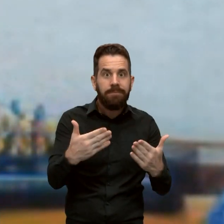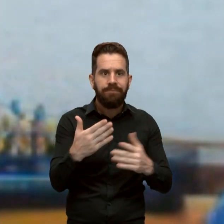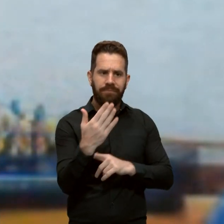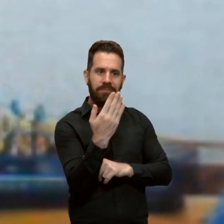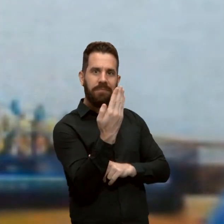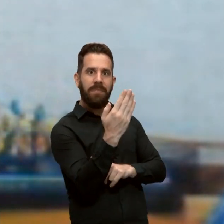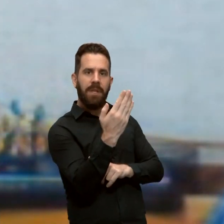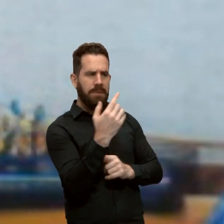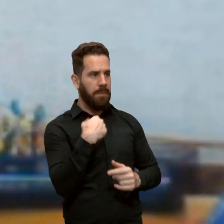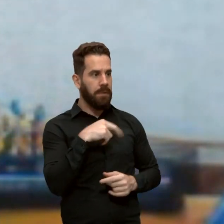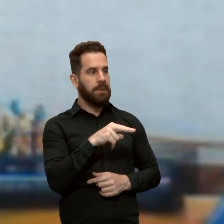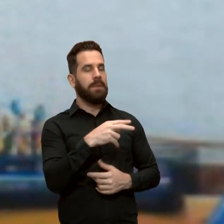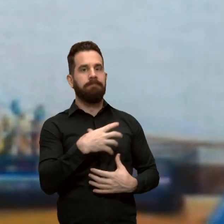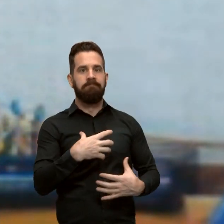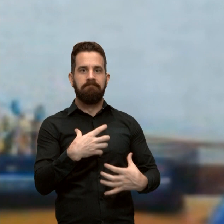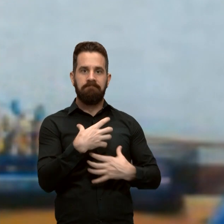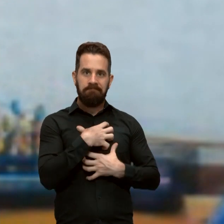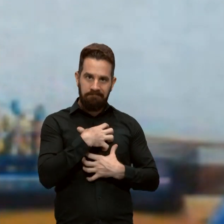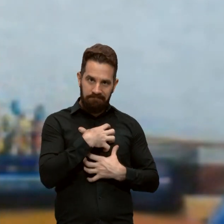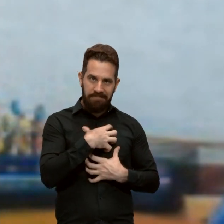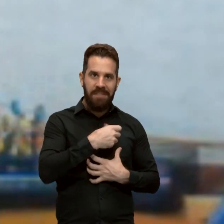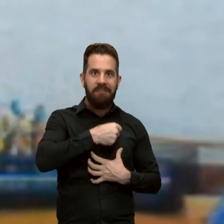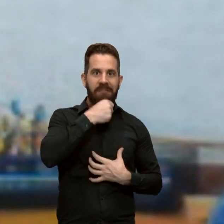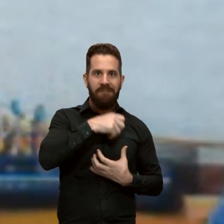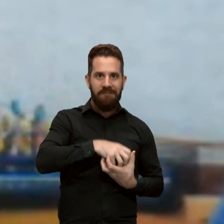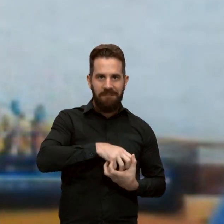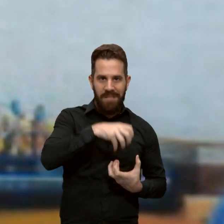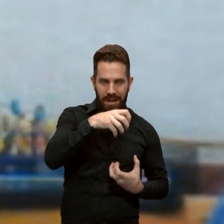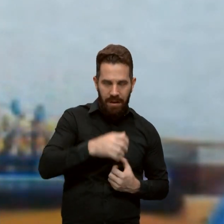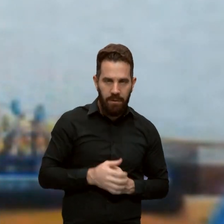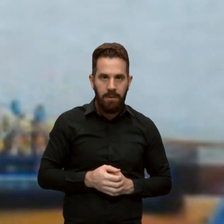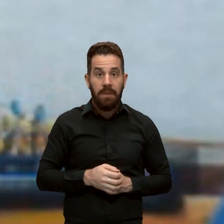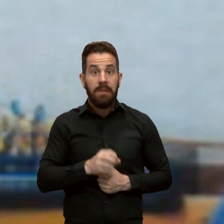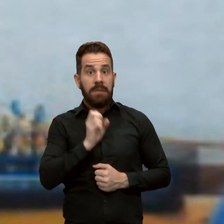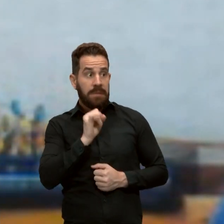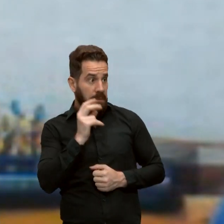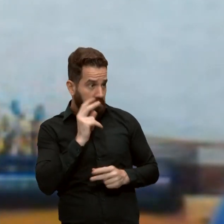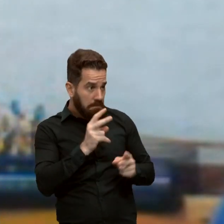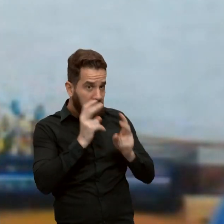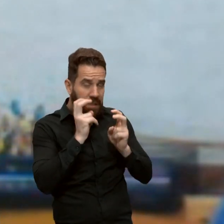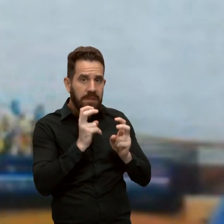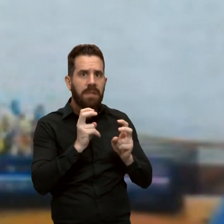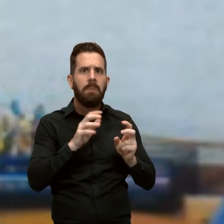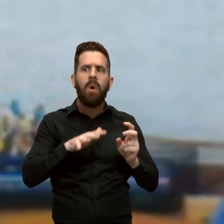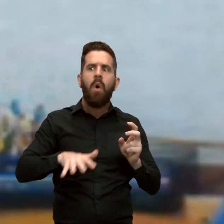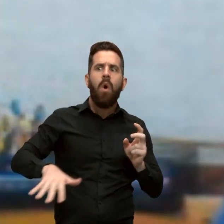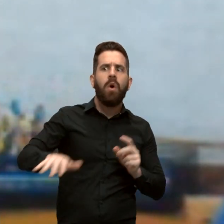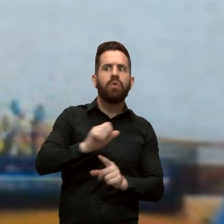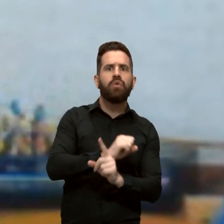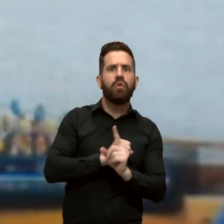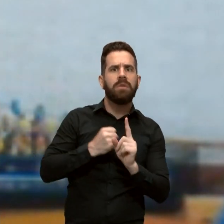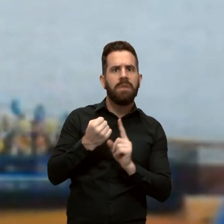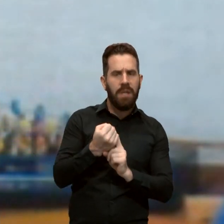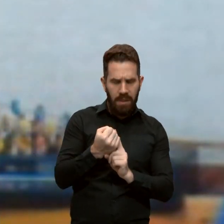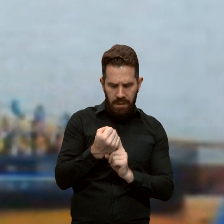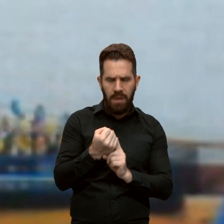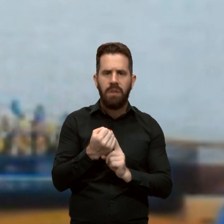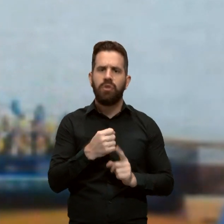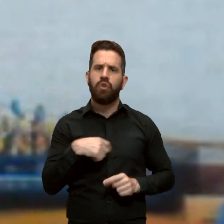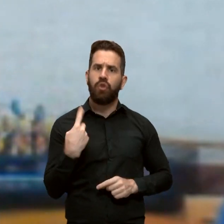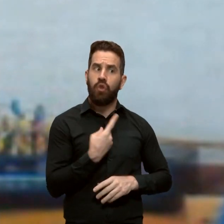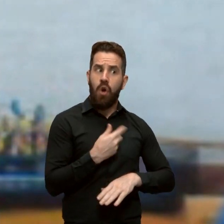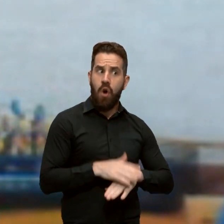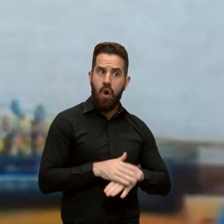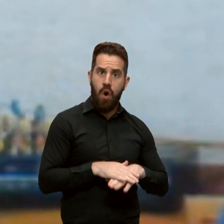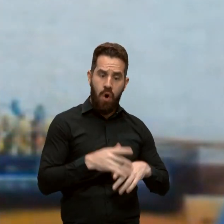trai. Então, quando você começa a perceber ali que, de acordo com a sociedade, a nossa resposta, o nosso